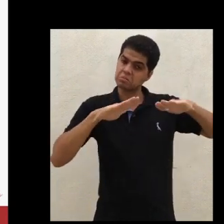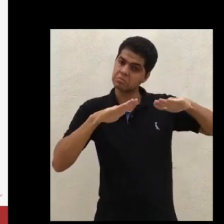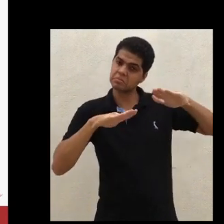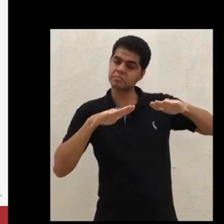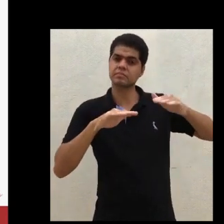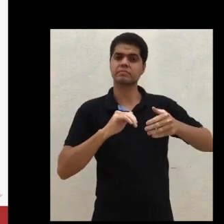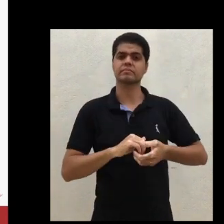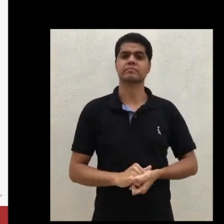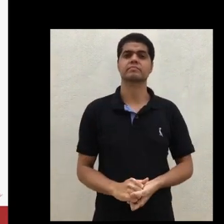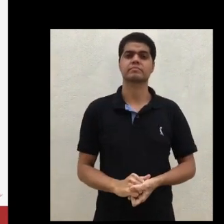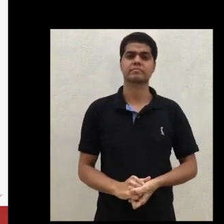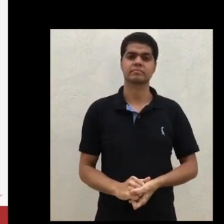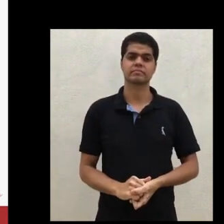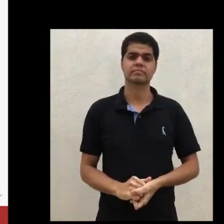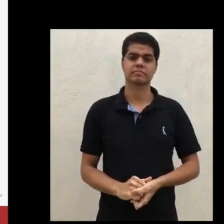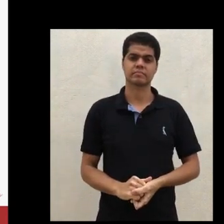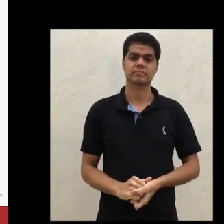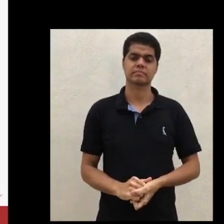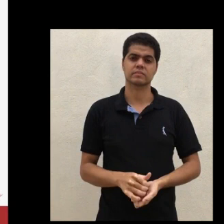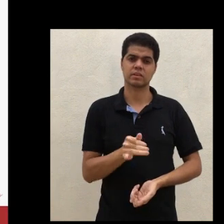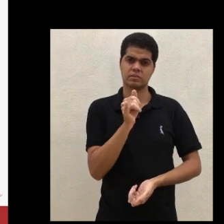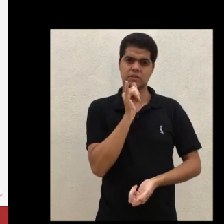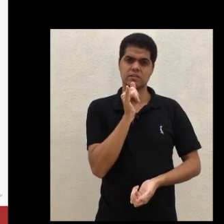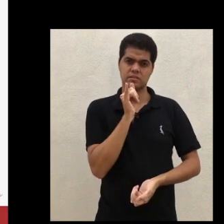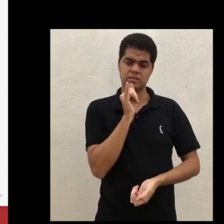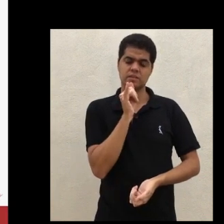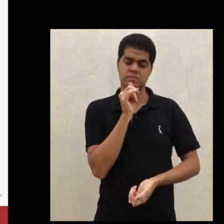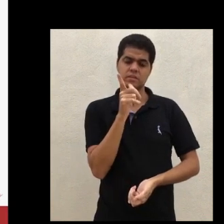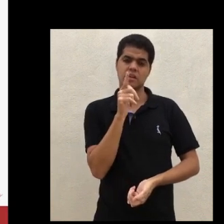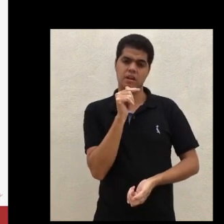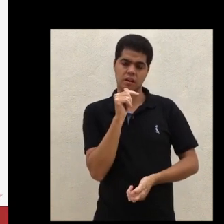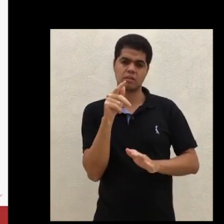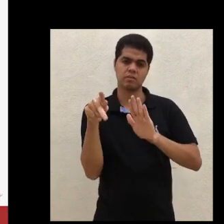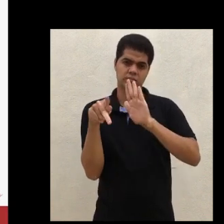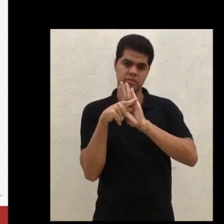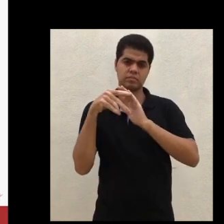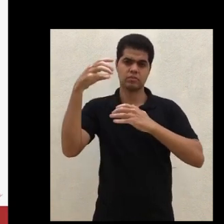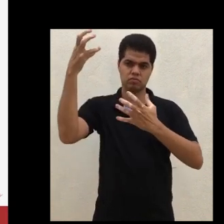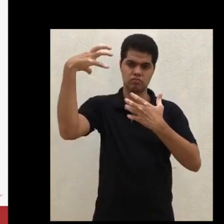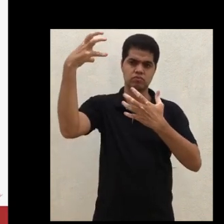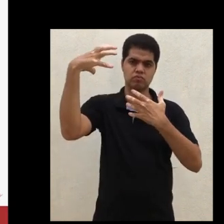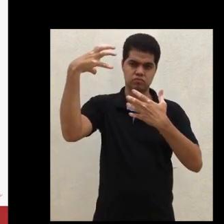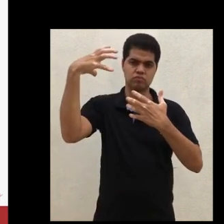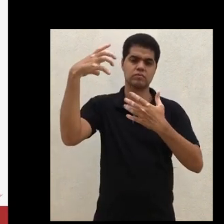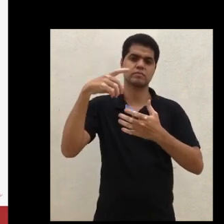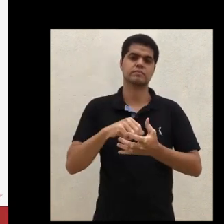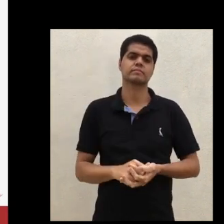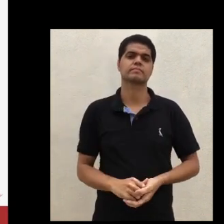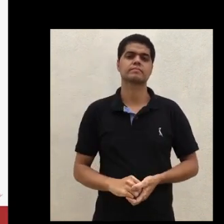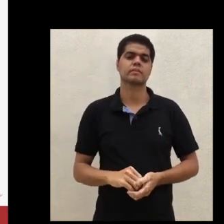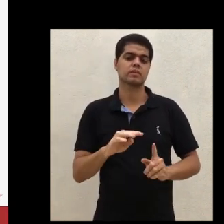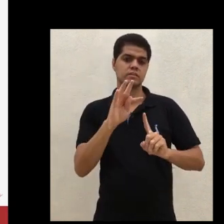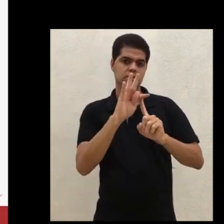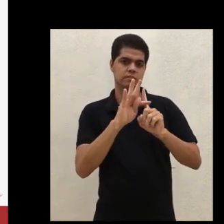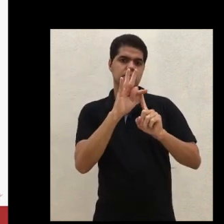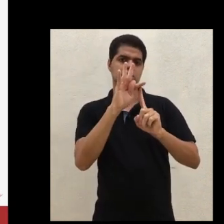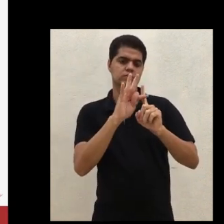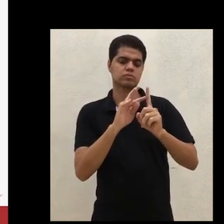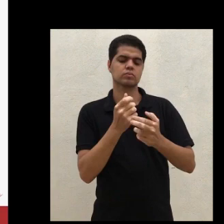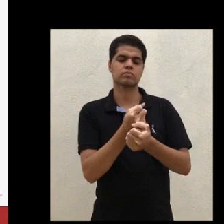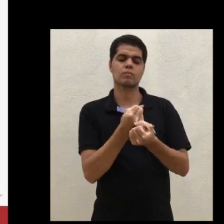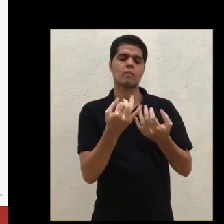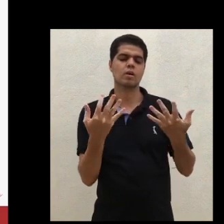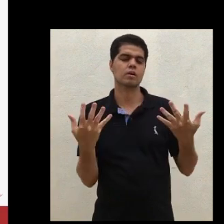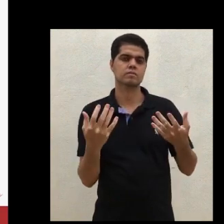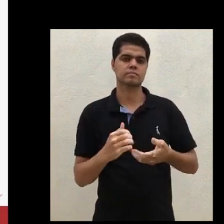Informações subjetivas, tá? Eu estou dando exemplo aqui da água da temperatura da água de um banho, por